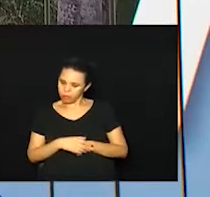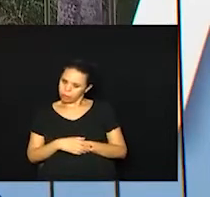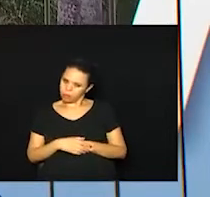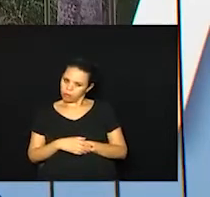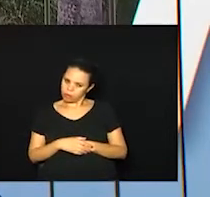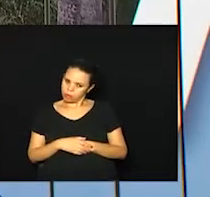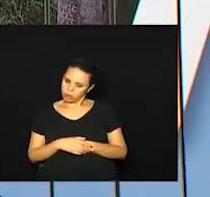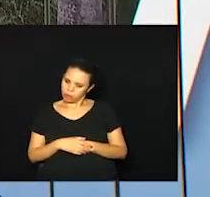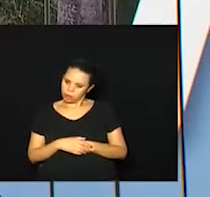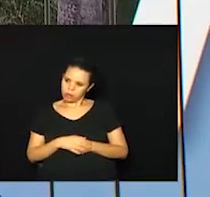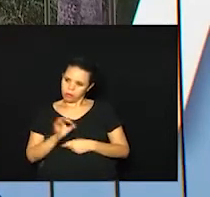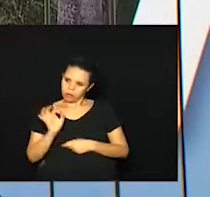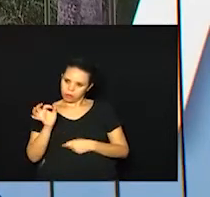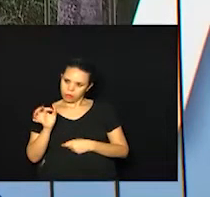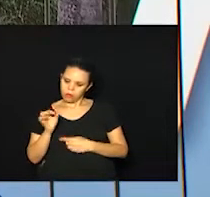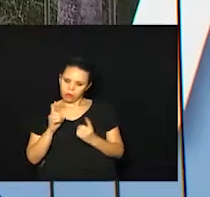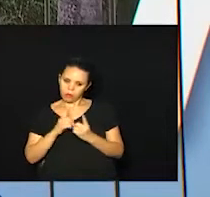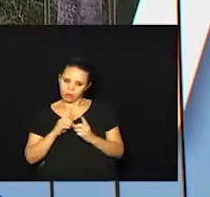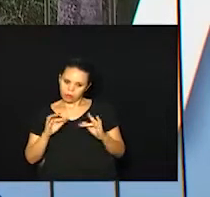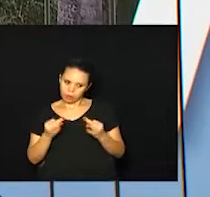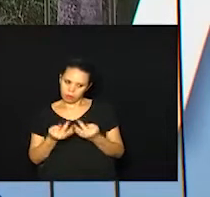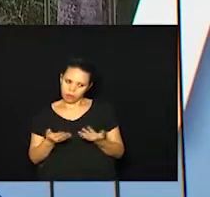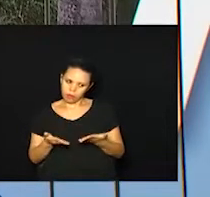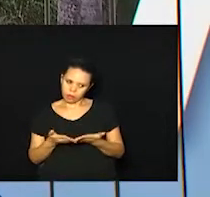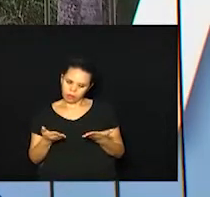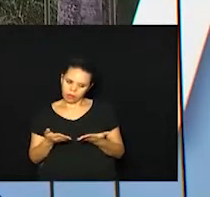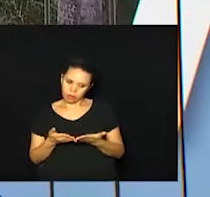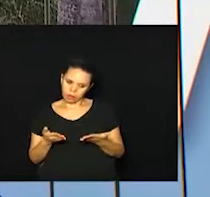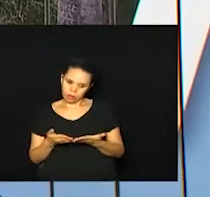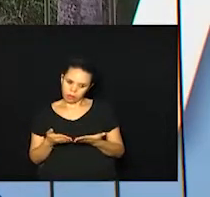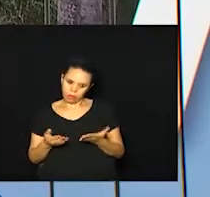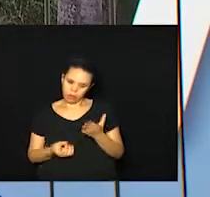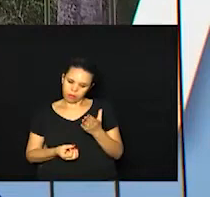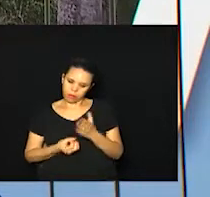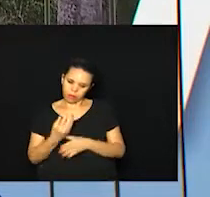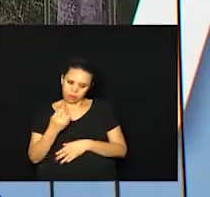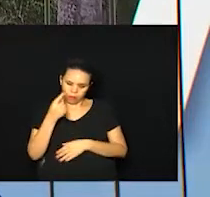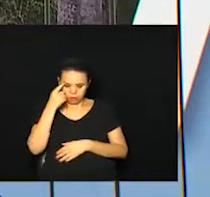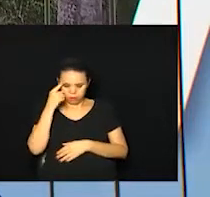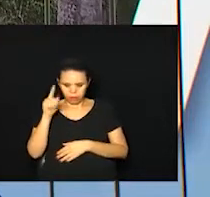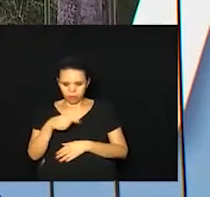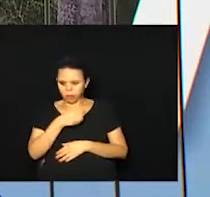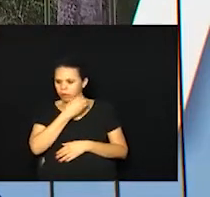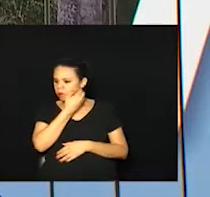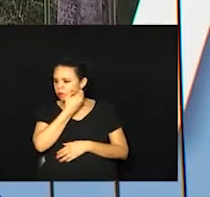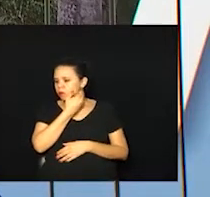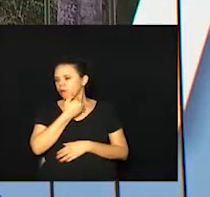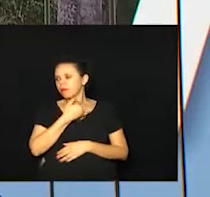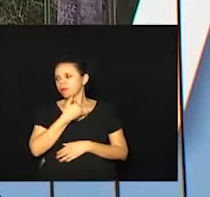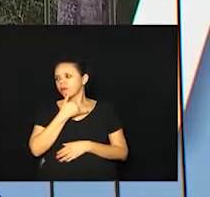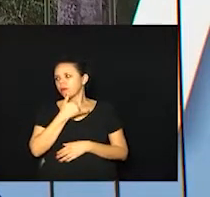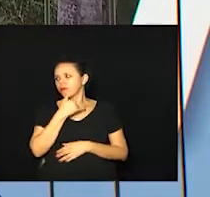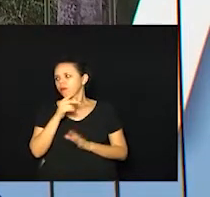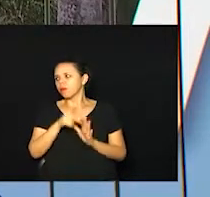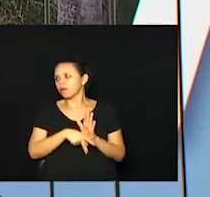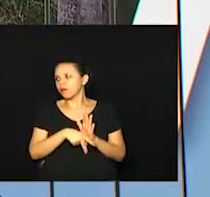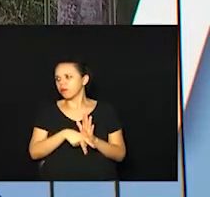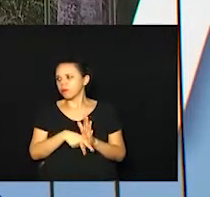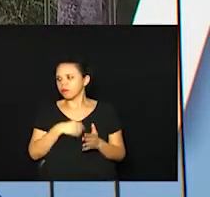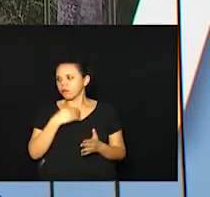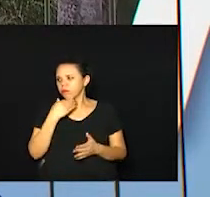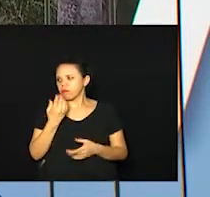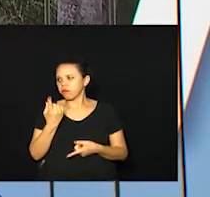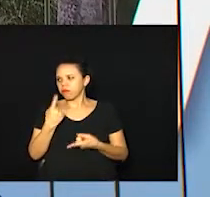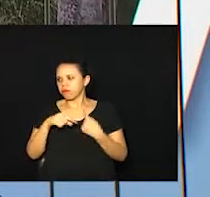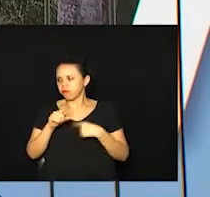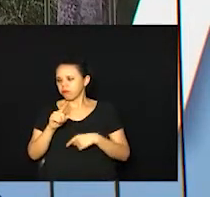um bom atendimento a essas famílias vulneráveis. Então, foi daí que nasceu essa ideia. Lamentavelmente, o projeto não